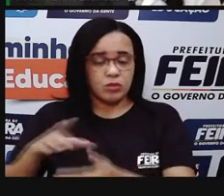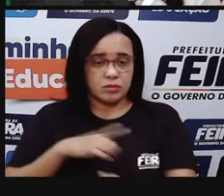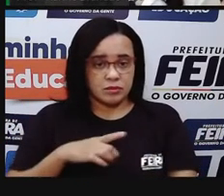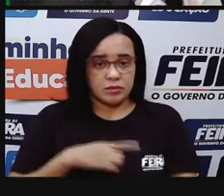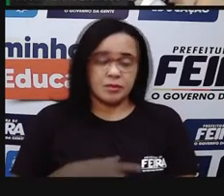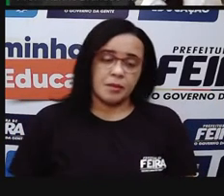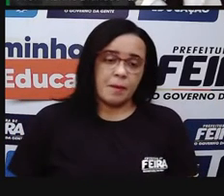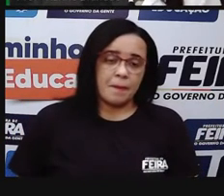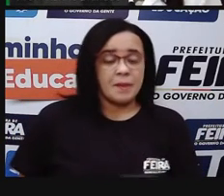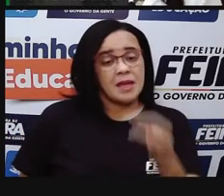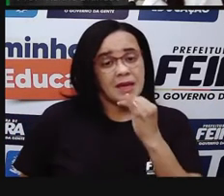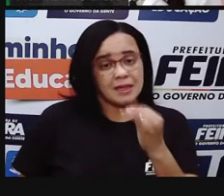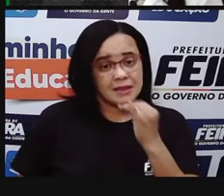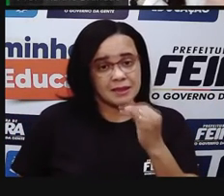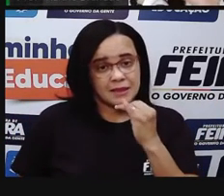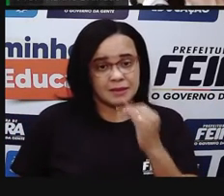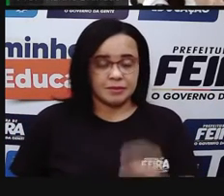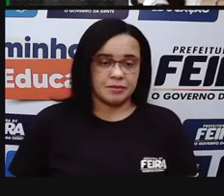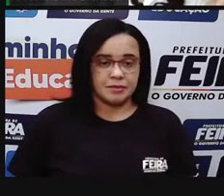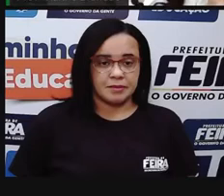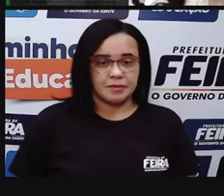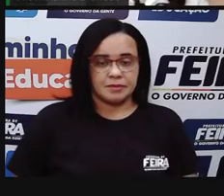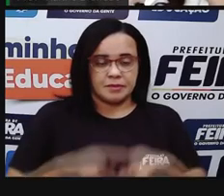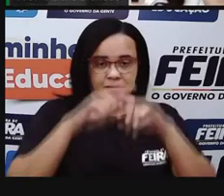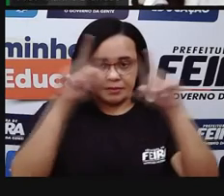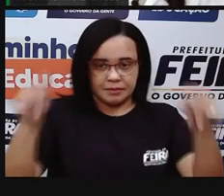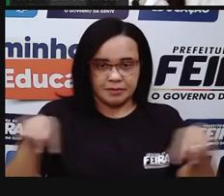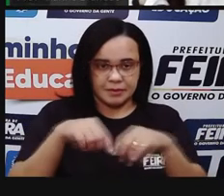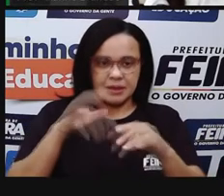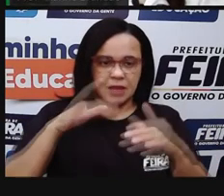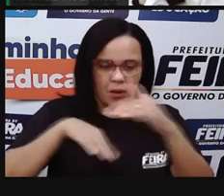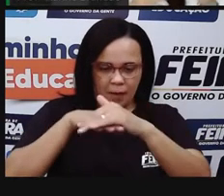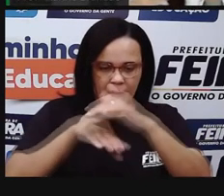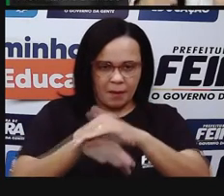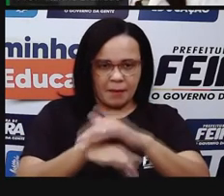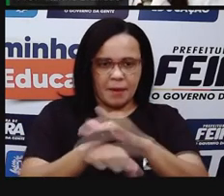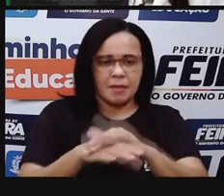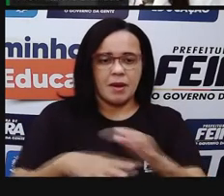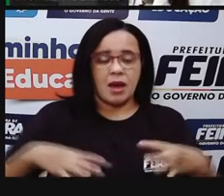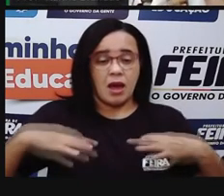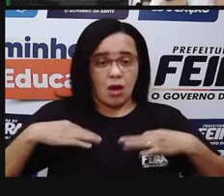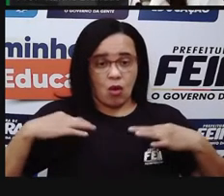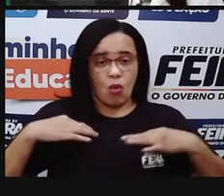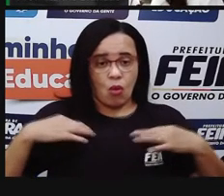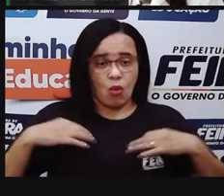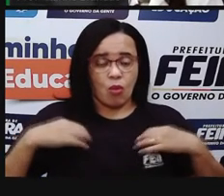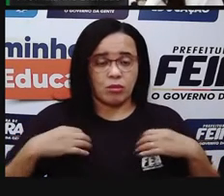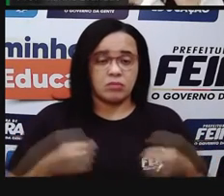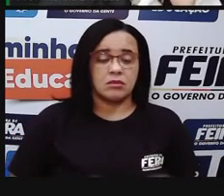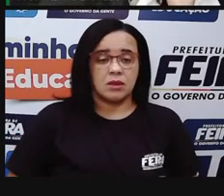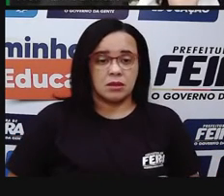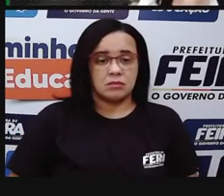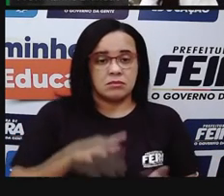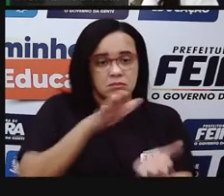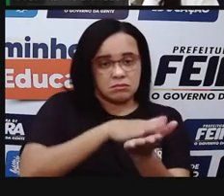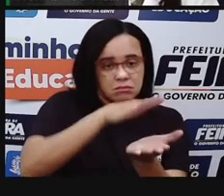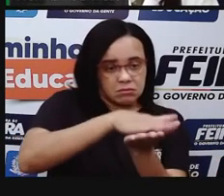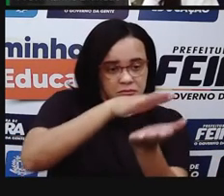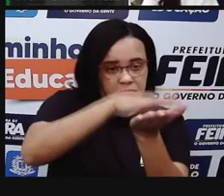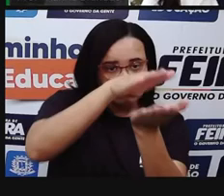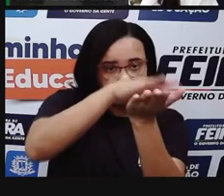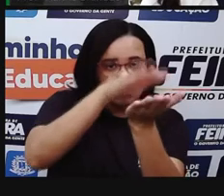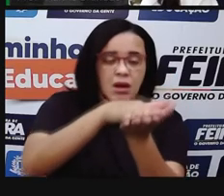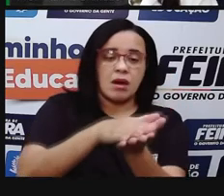o guarda-roupa pela cor. Então, eu vou colocar todas as blusas que eu tenho vermelhas juntas, todas as